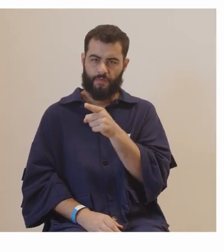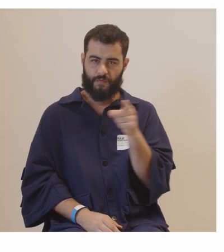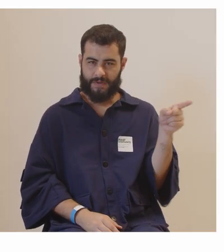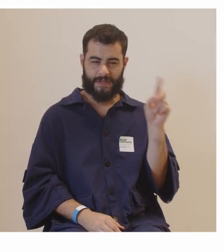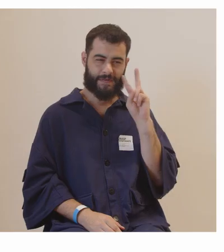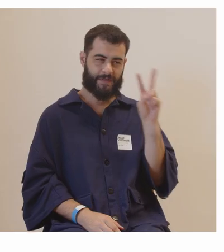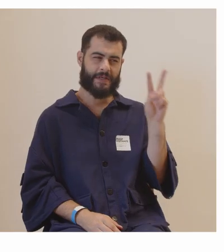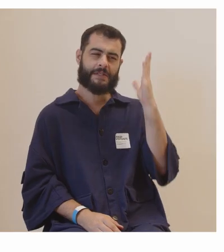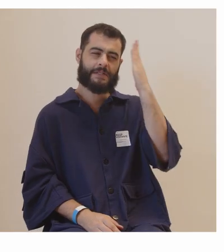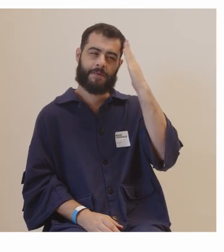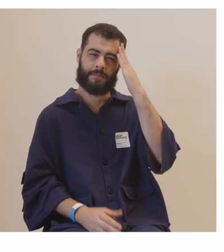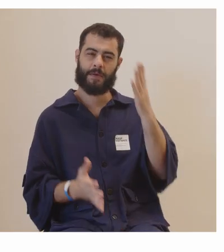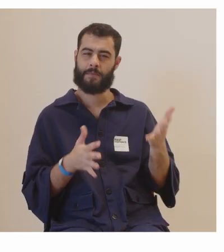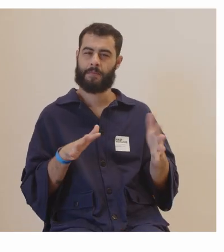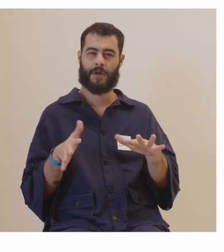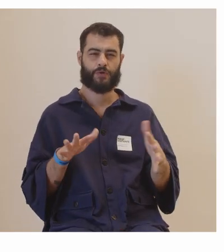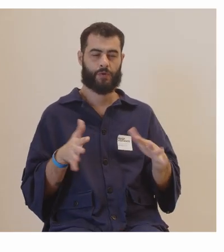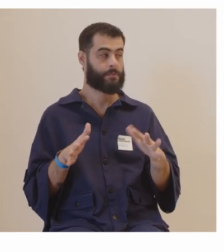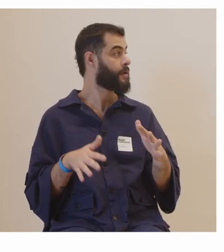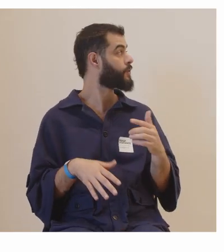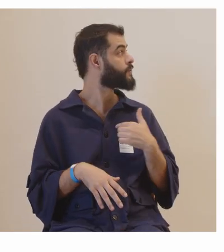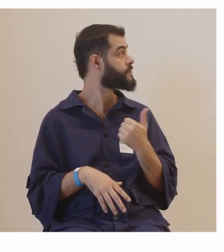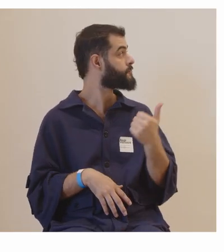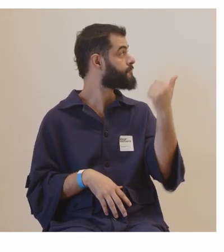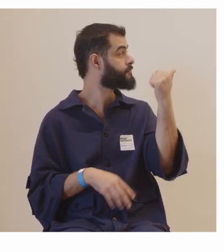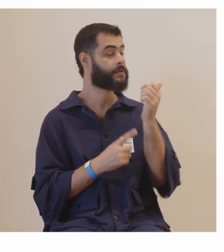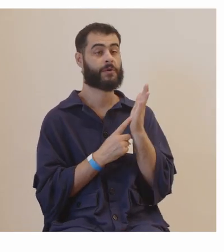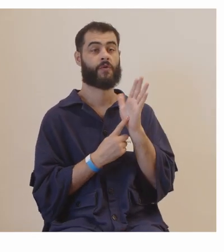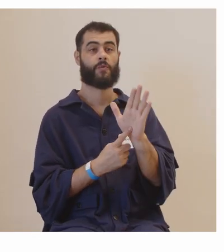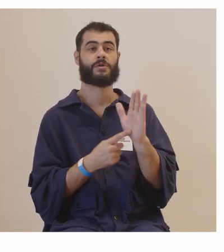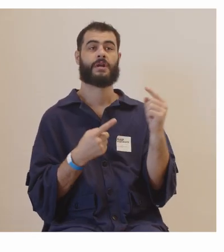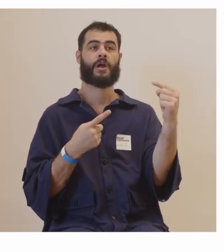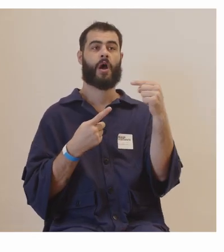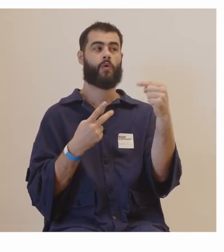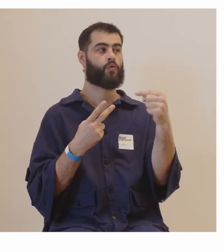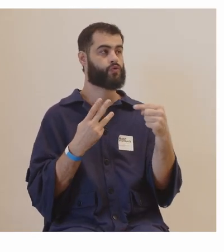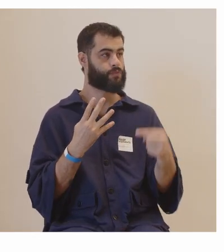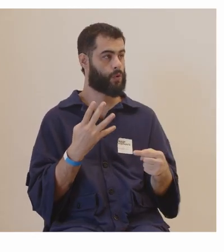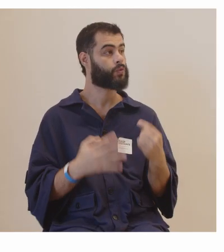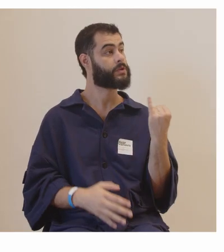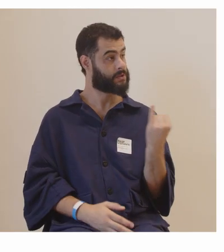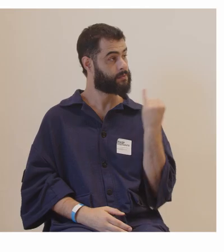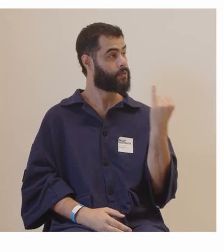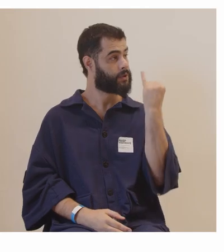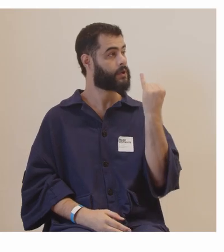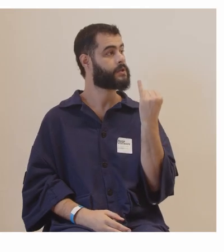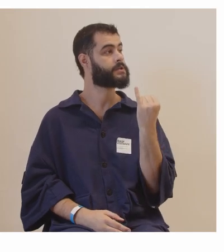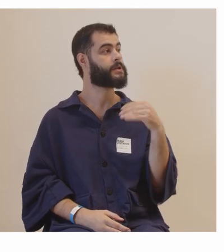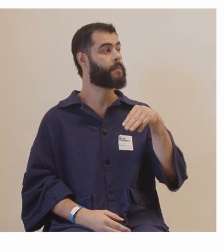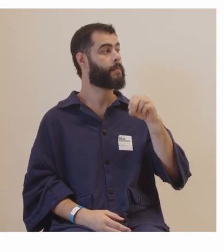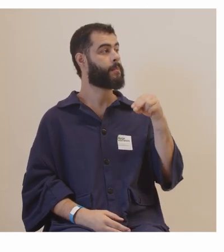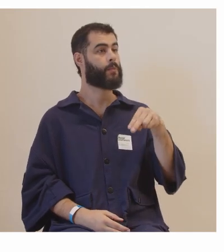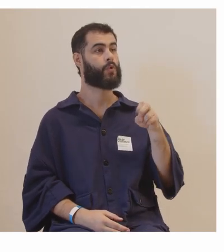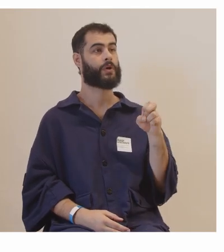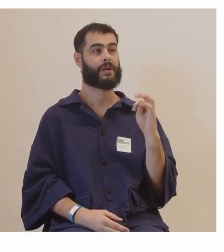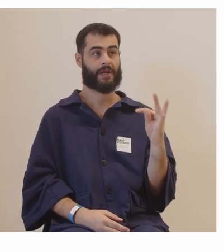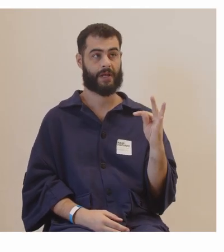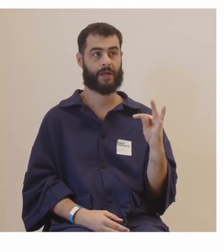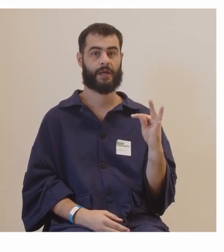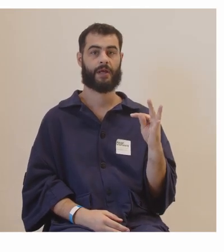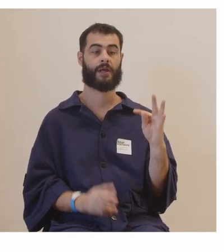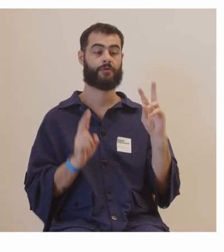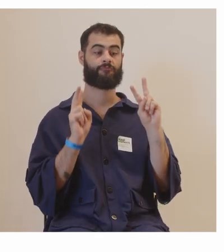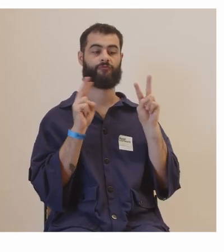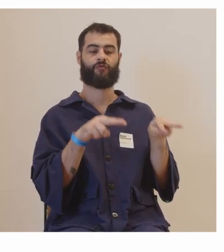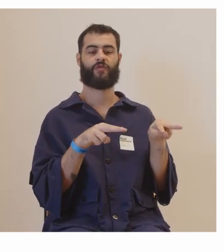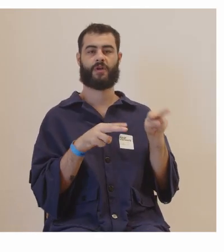terem uma ideia aqui, né, eu coloquei para vocês alguns pontos importantes sobre, assim, como Monet é lido pela historiografia da arte,